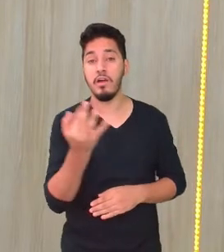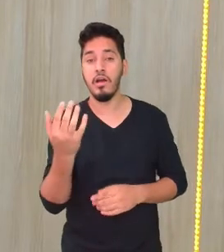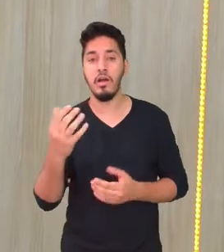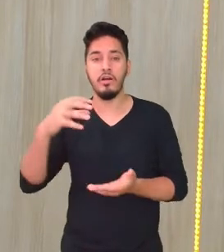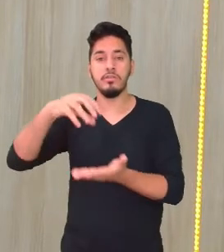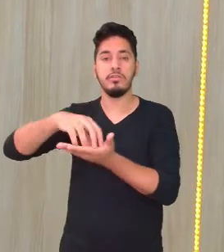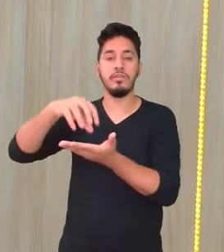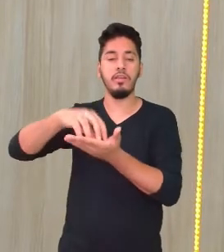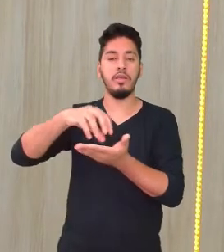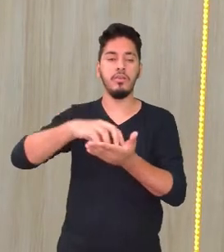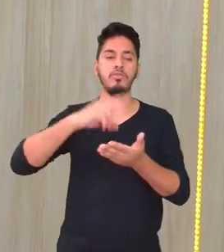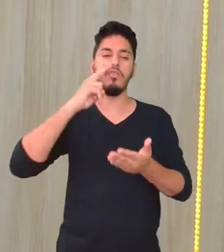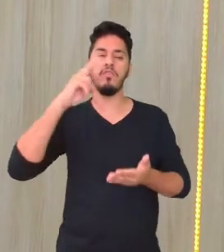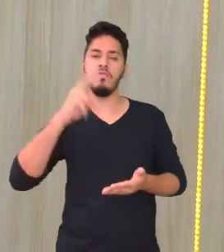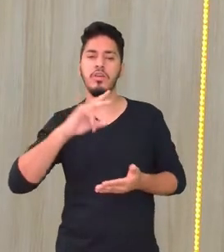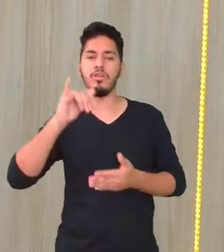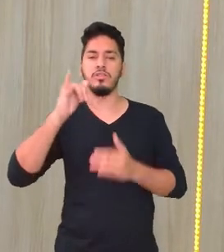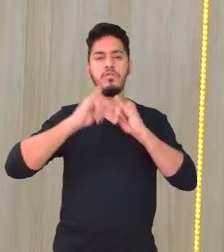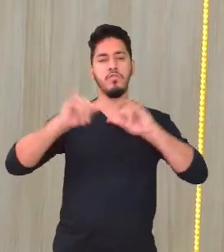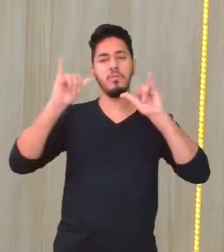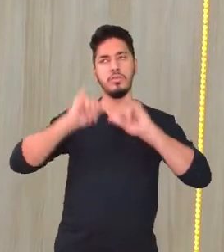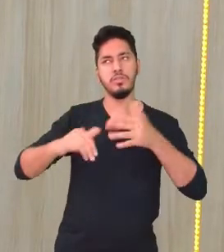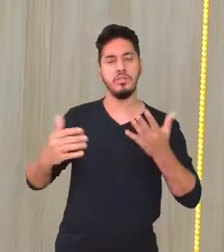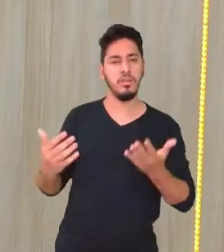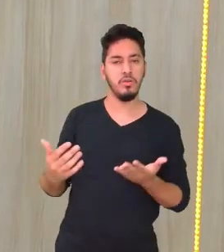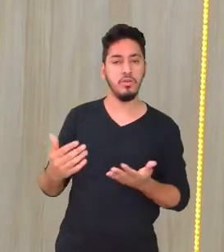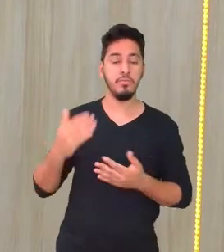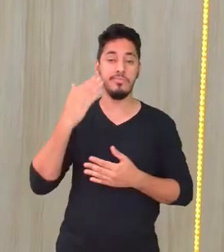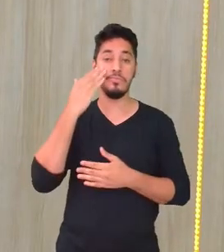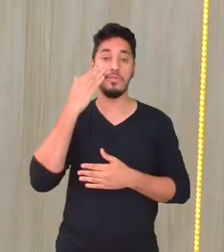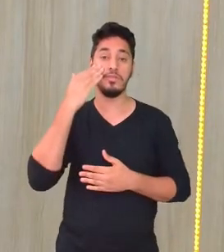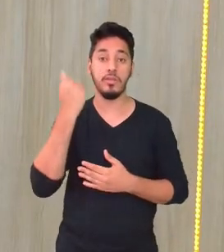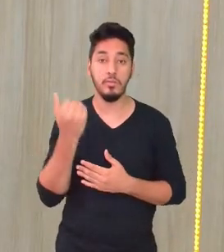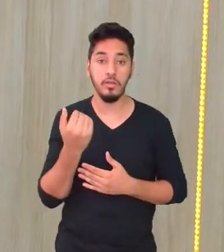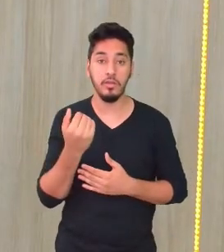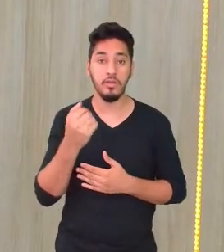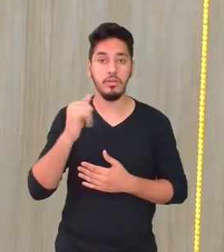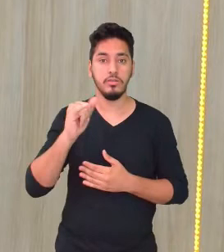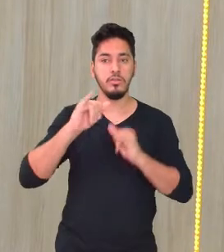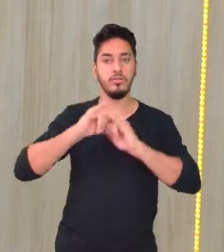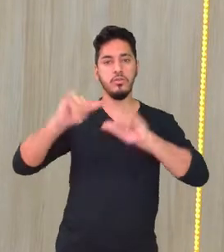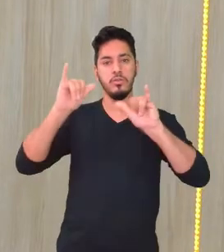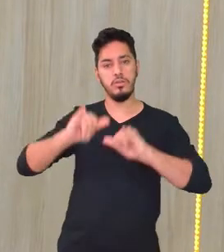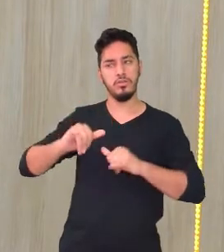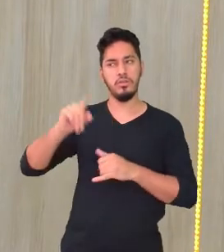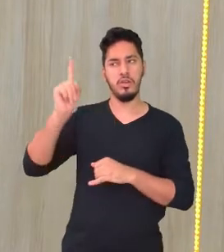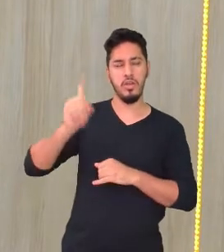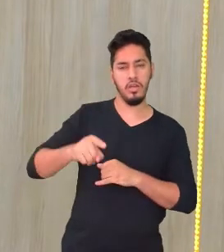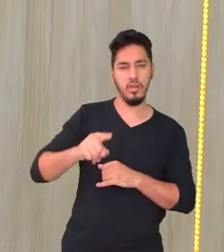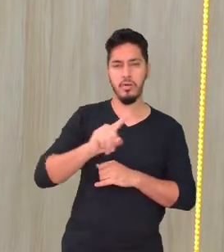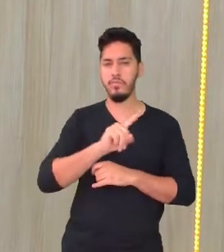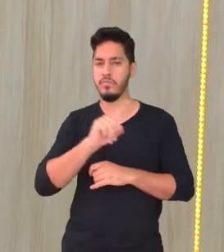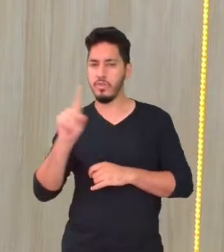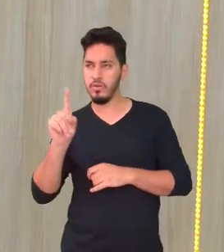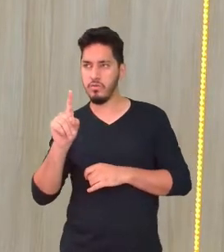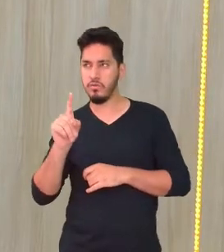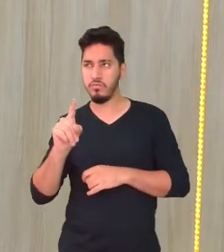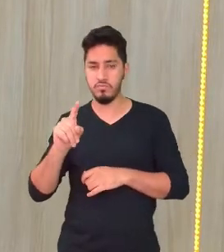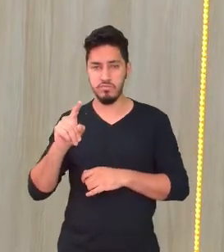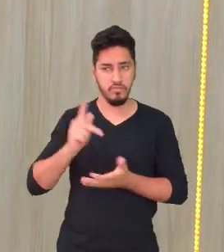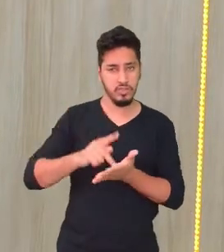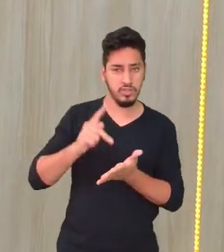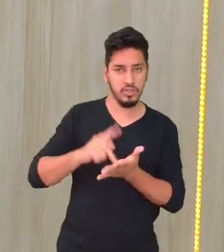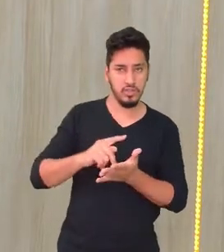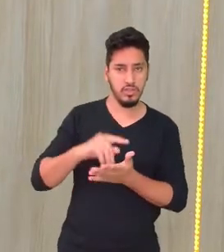né, de checagem de informação para saber se essas notícias são ou não verdadeiras, né,